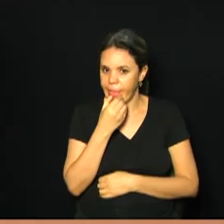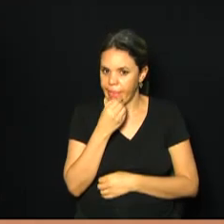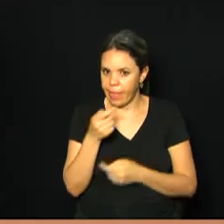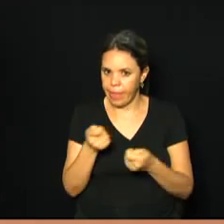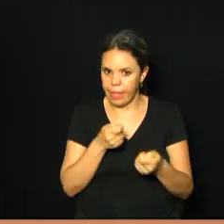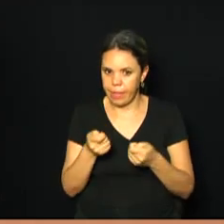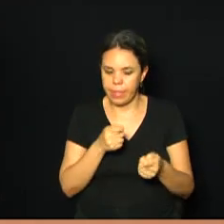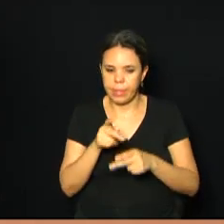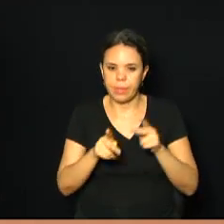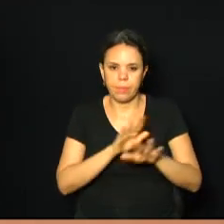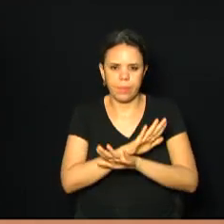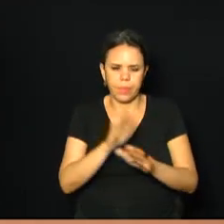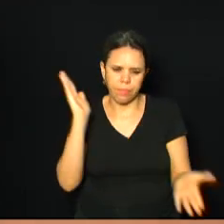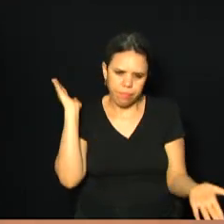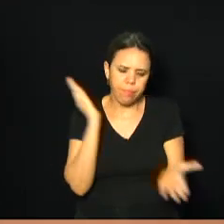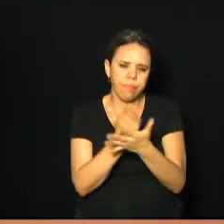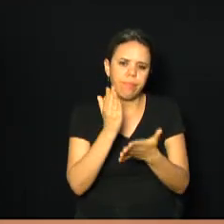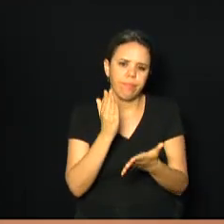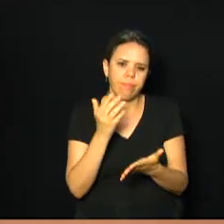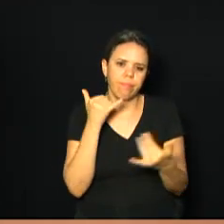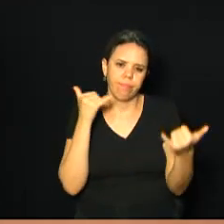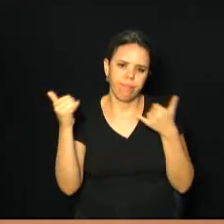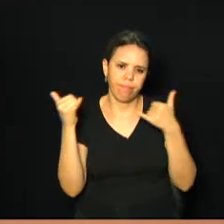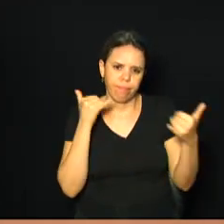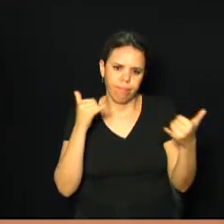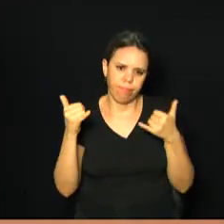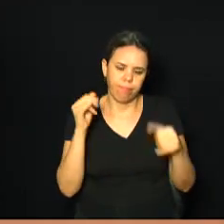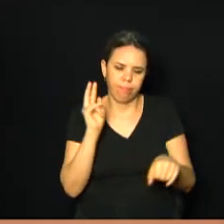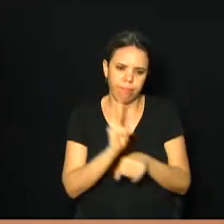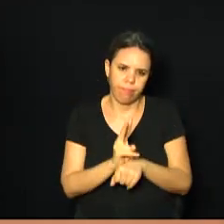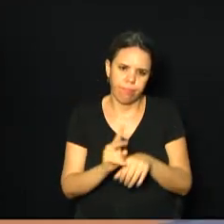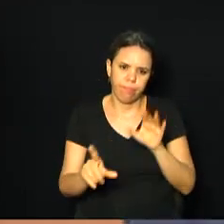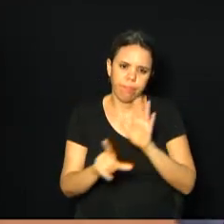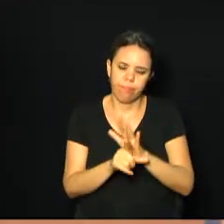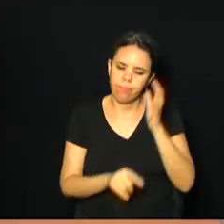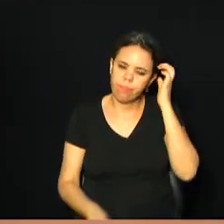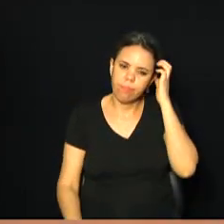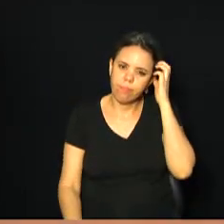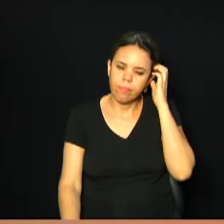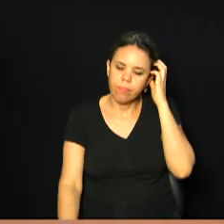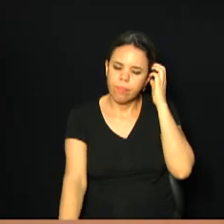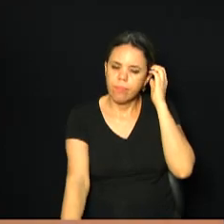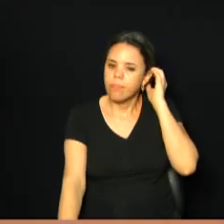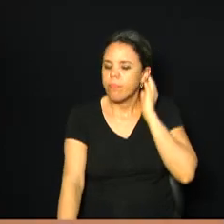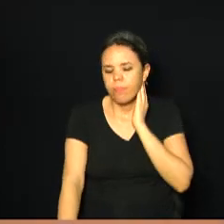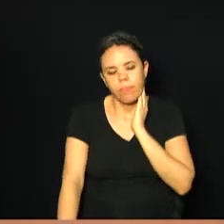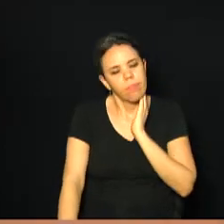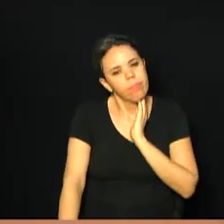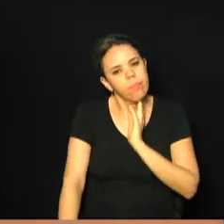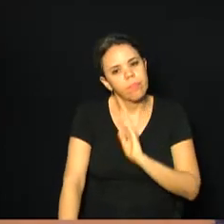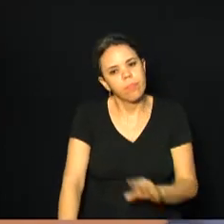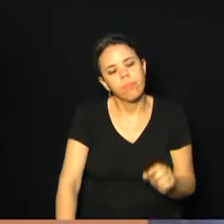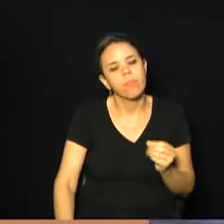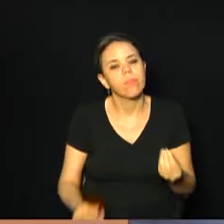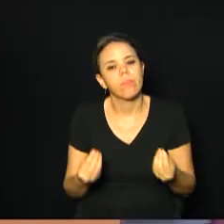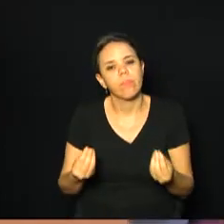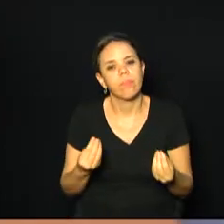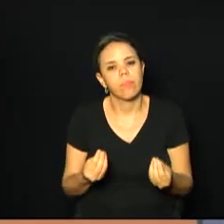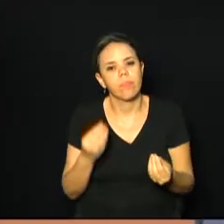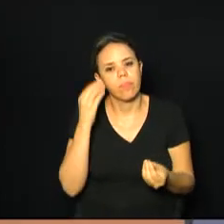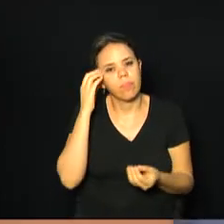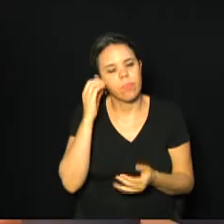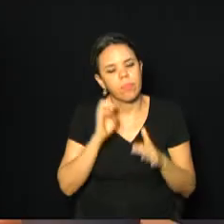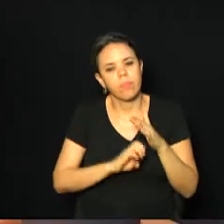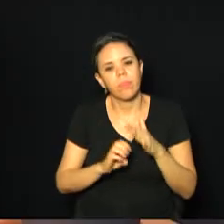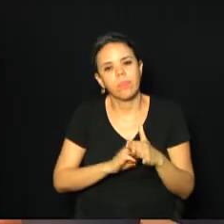para que essas pessoas parassem. E isso daí protege a lei, doutor? A lei protege isso. E como que essas